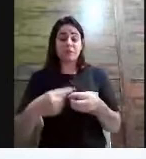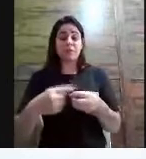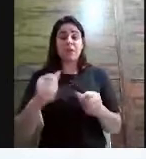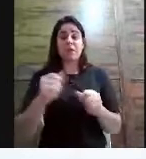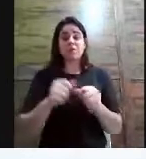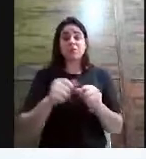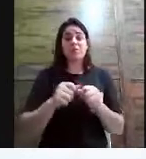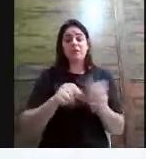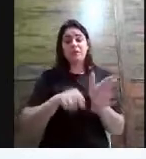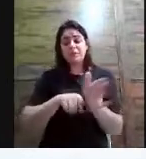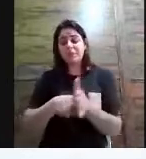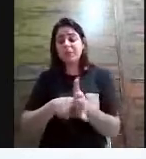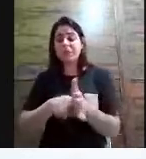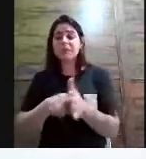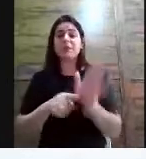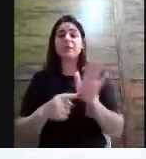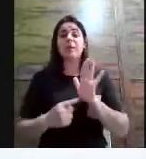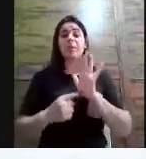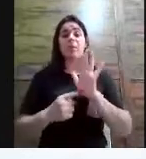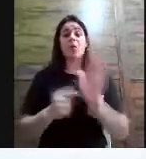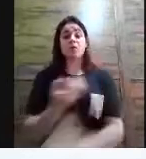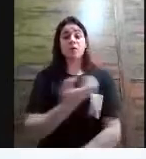dados, proporcionam